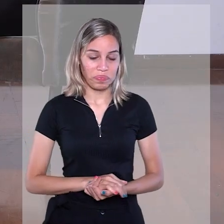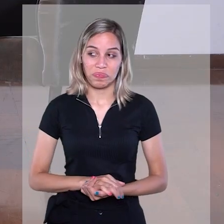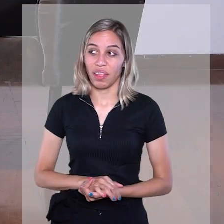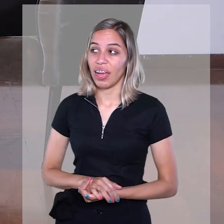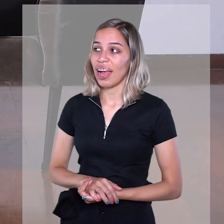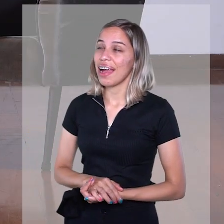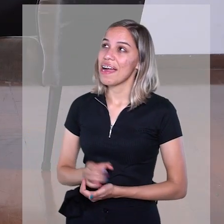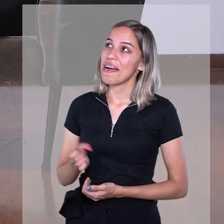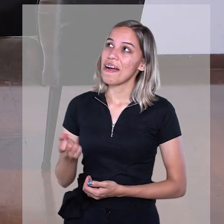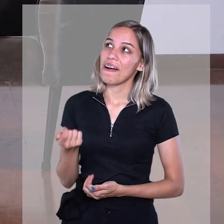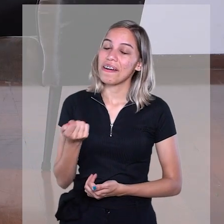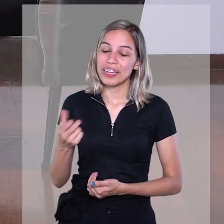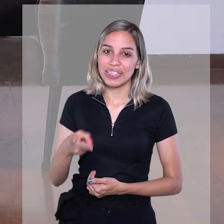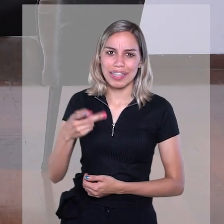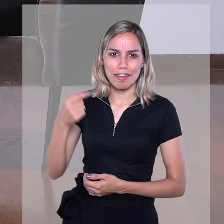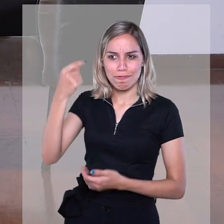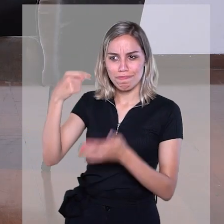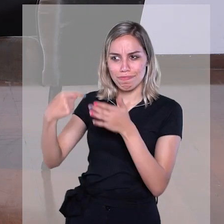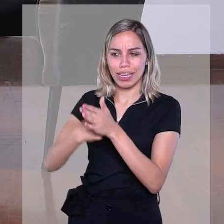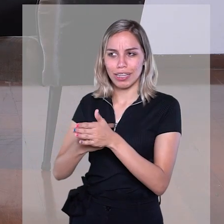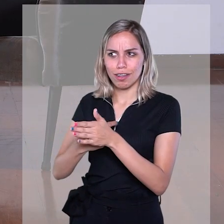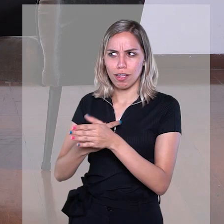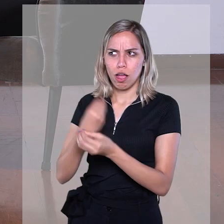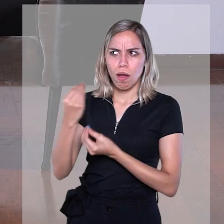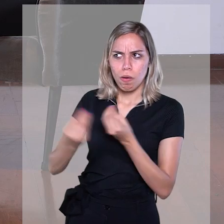Quase sempre me perguntam como viver de